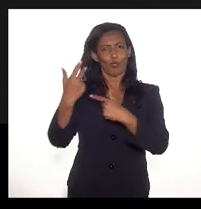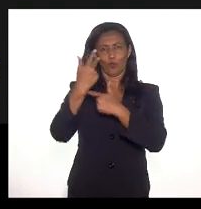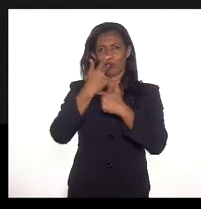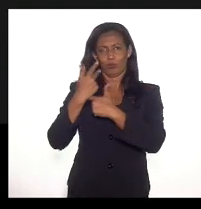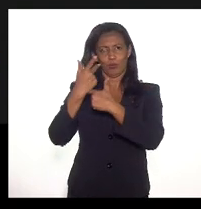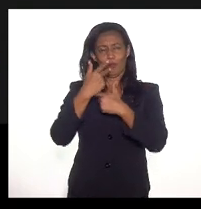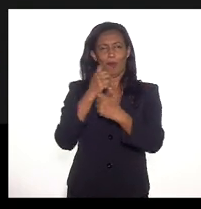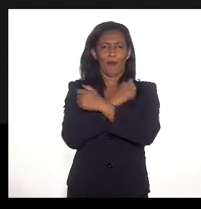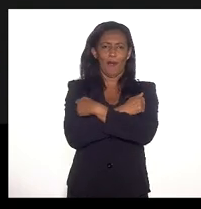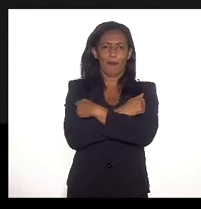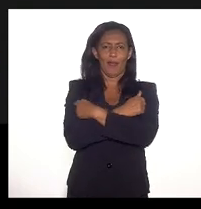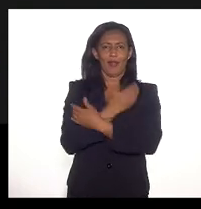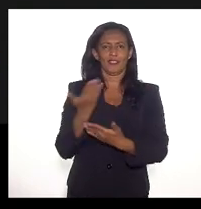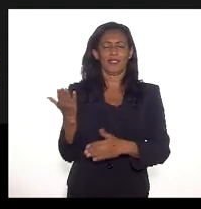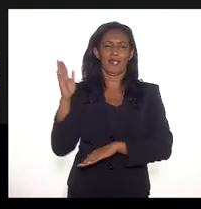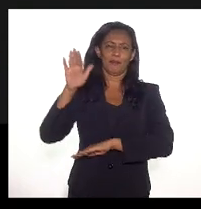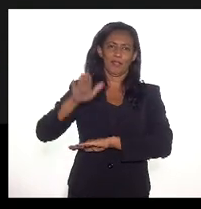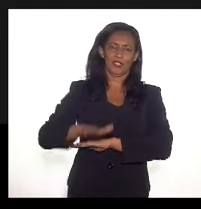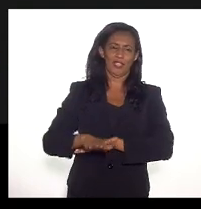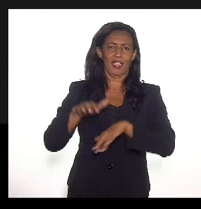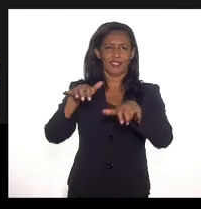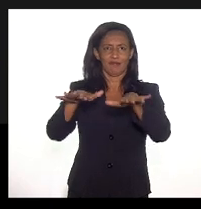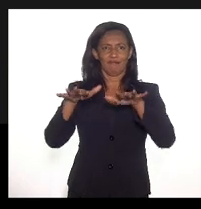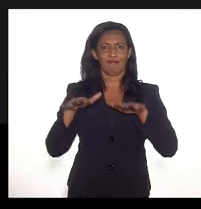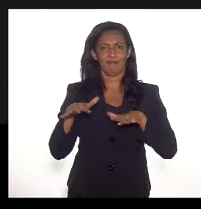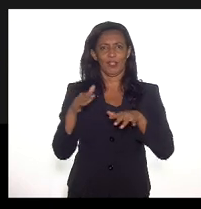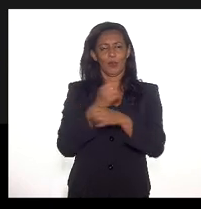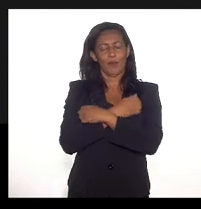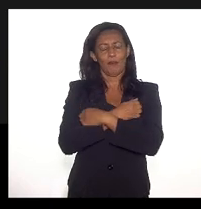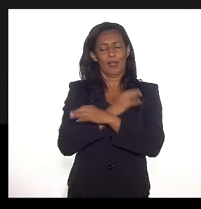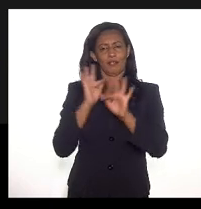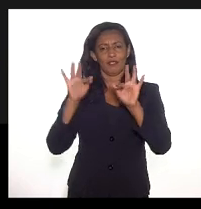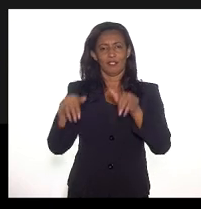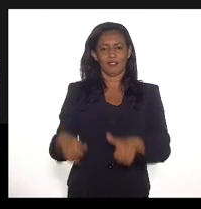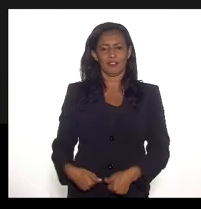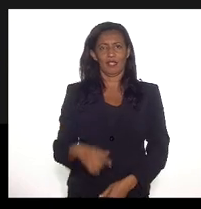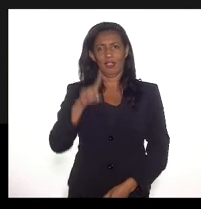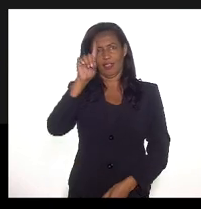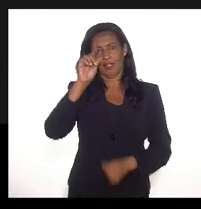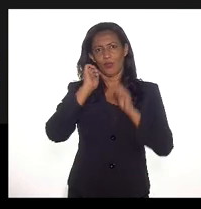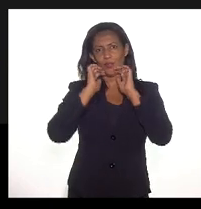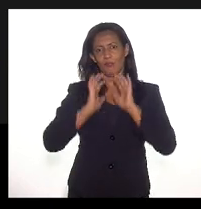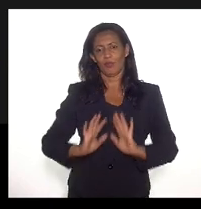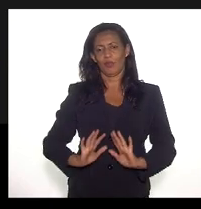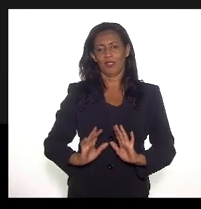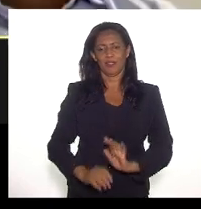todos e até logo mais bom dia, na sessão plenária. Um abraço, está encerrada a sessão. Deus nos abençoe.